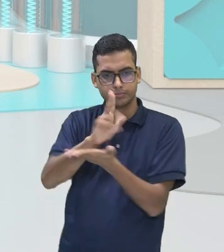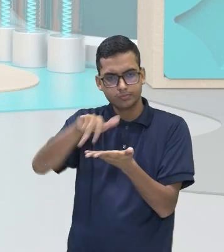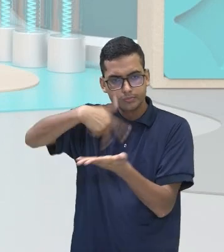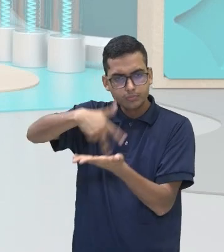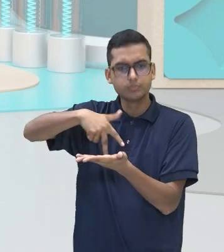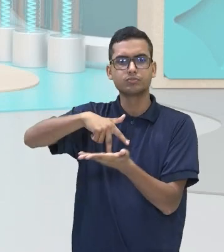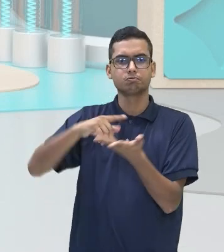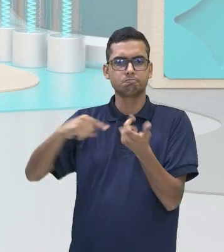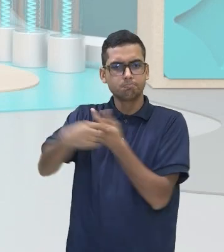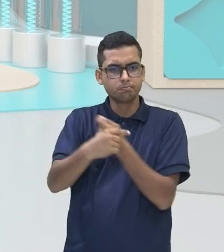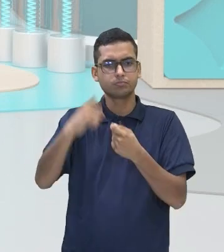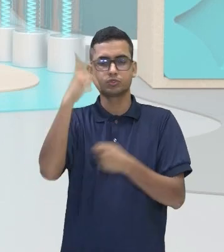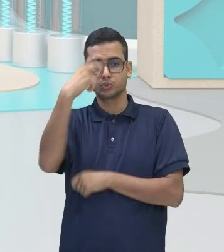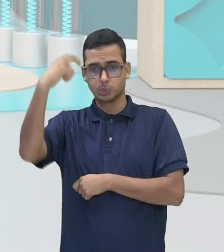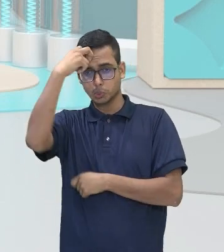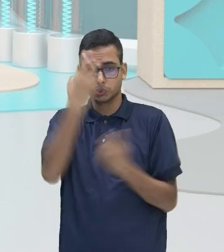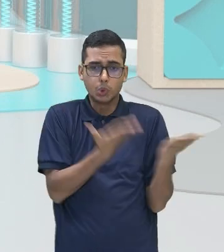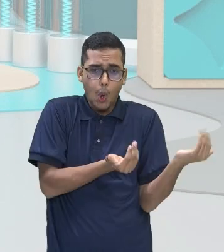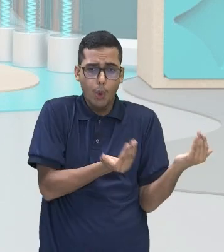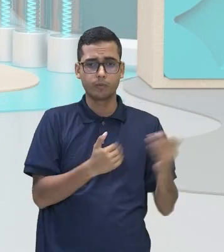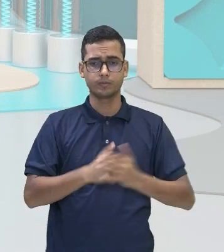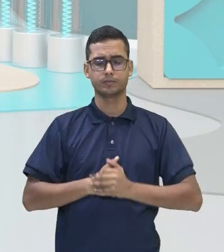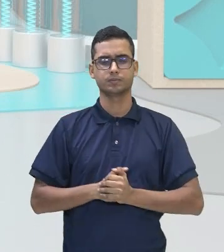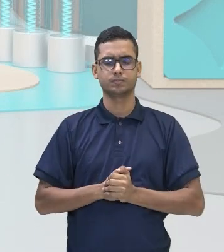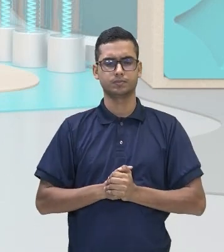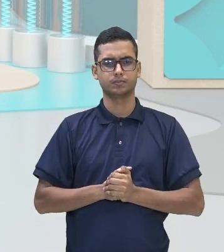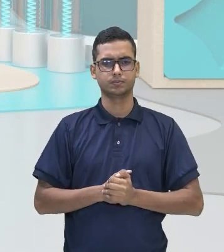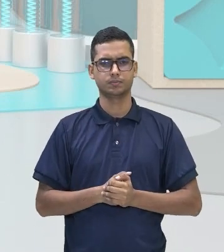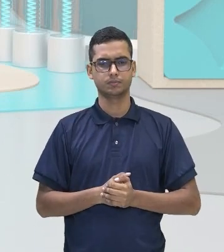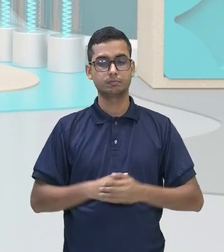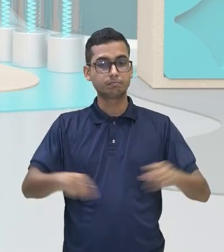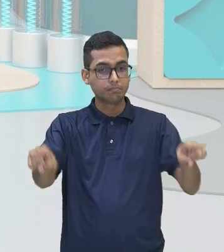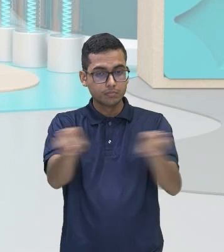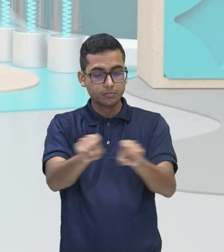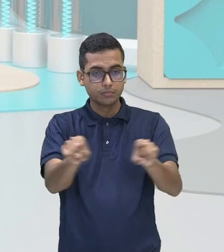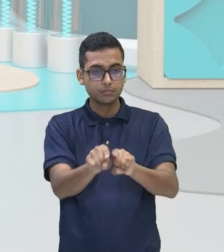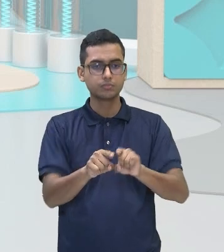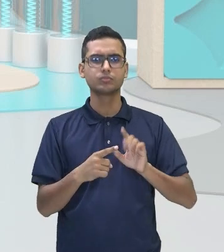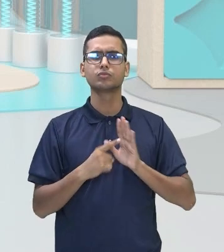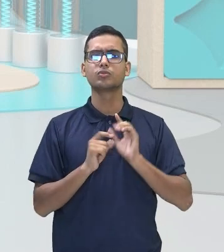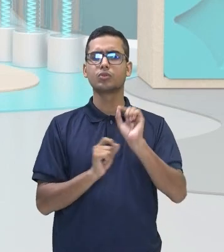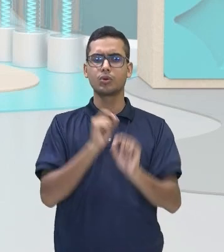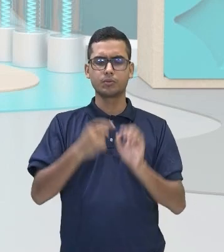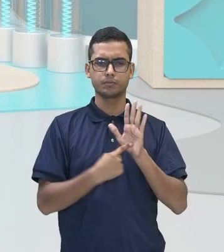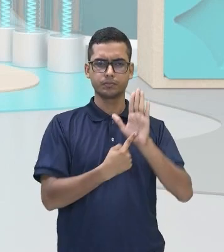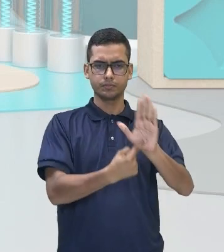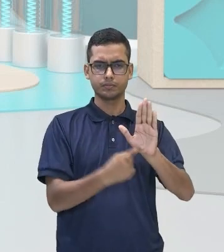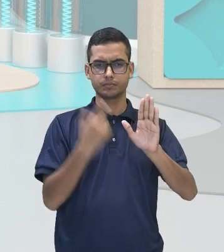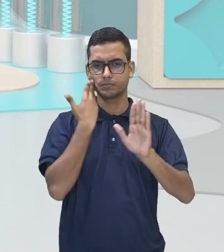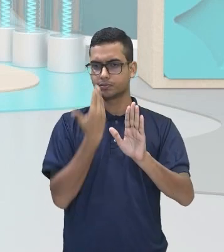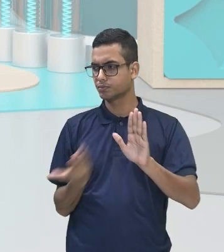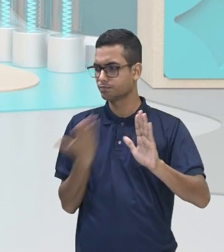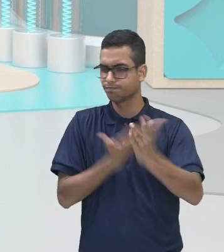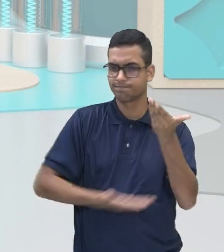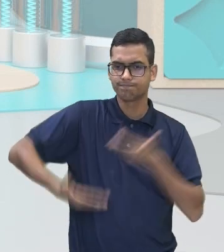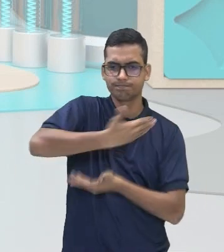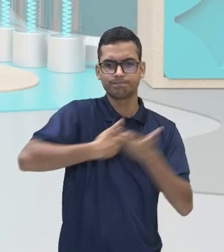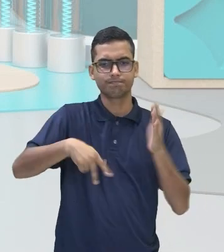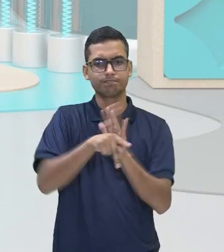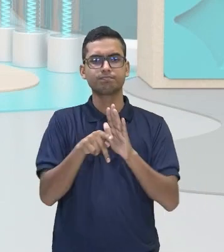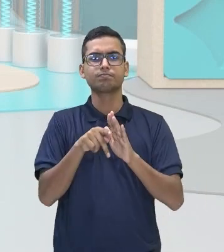destaque nas culturas juvenis. Além disso, a gente vai ter a interatividade digital. Olha